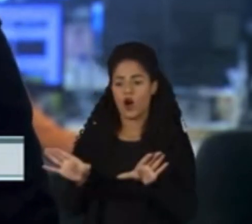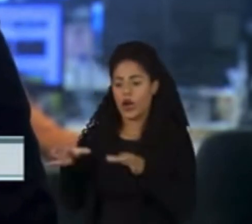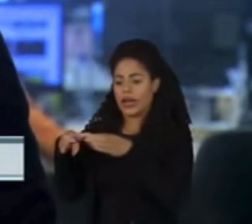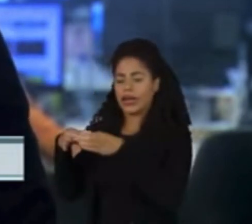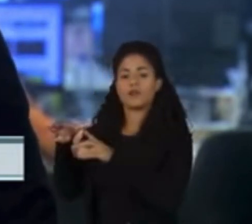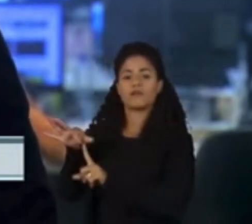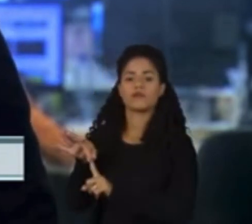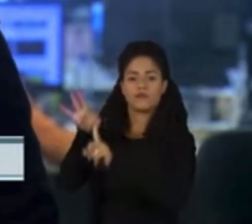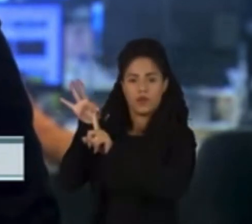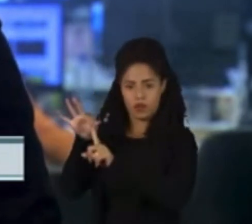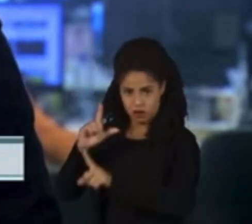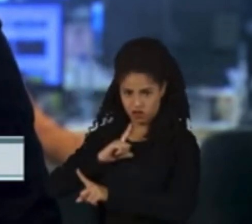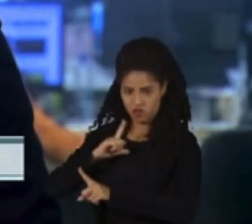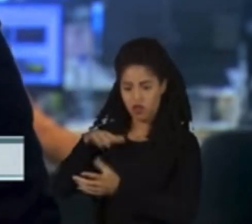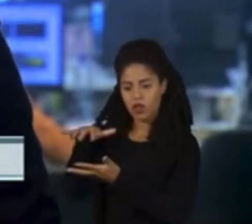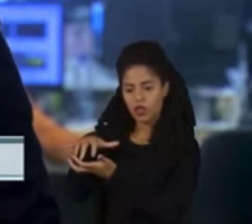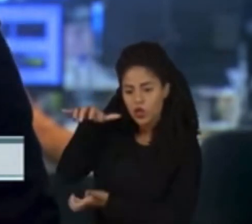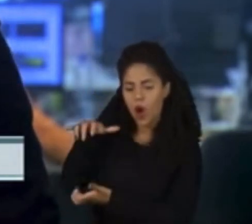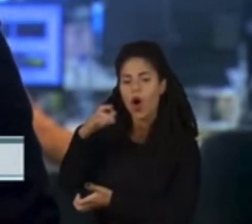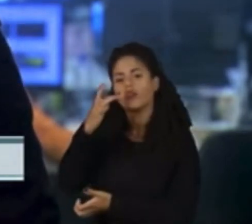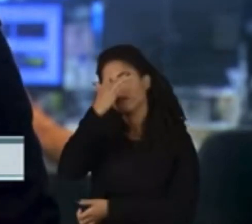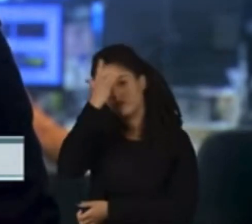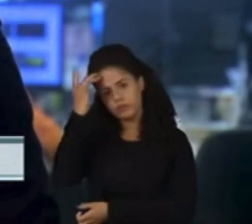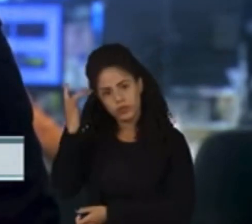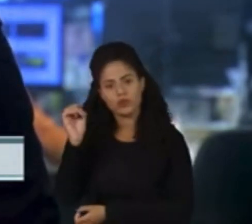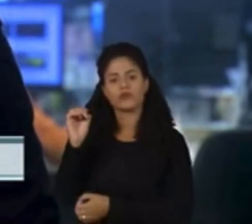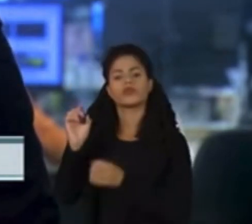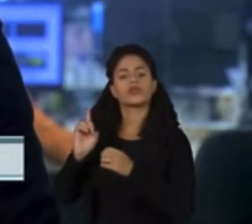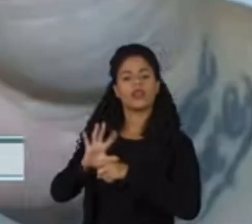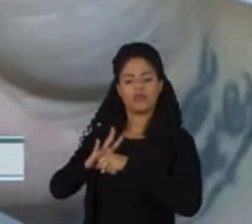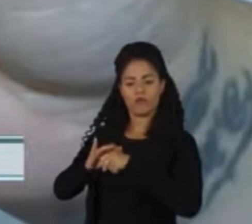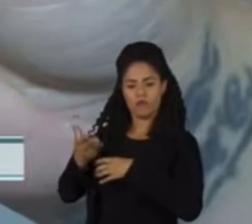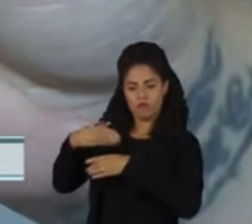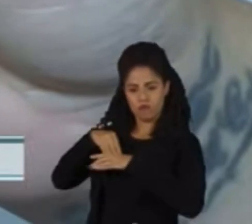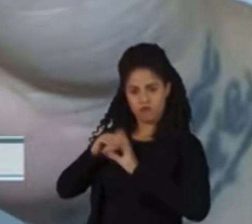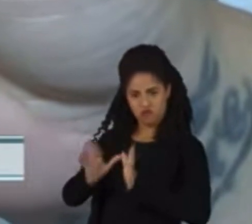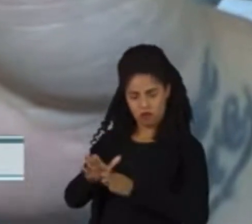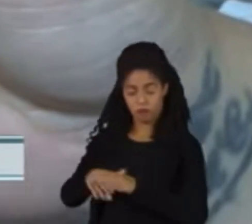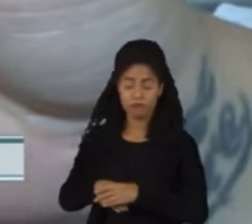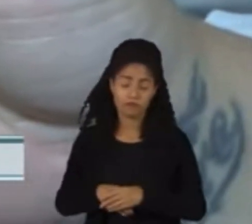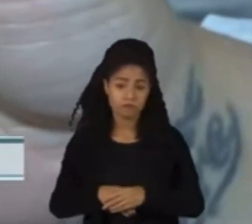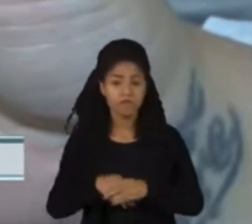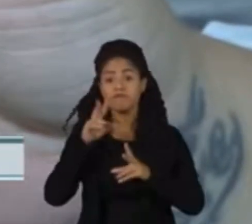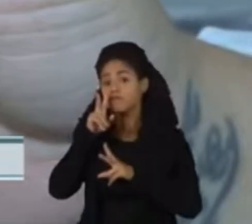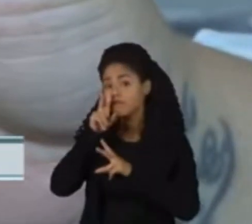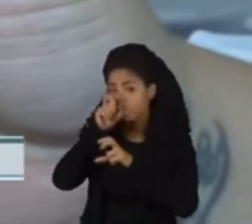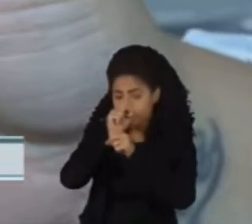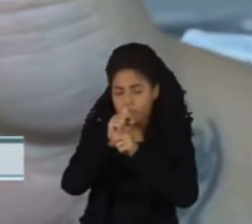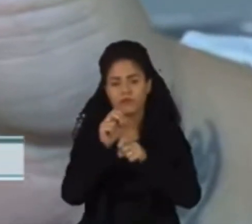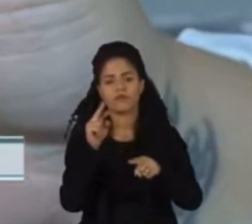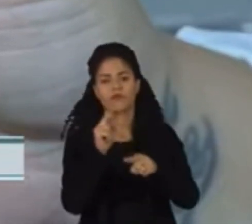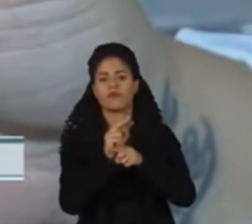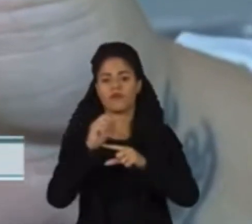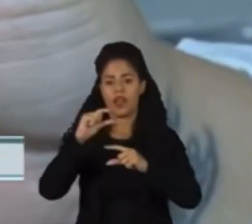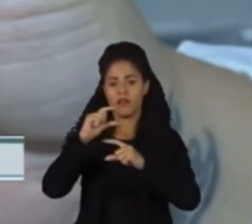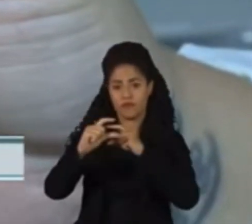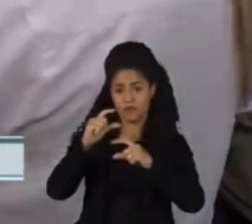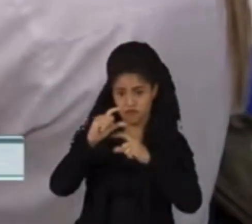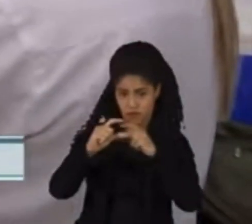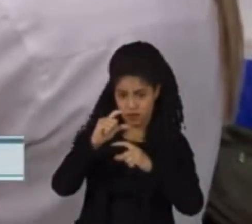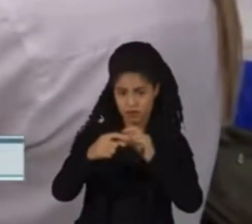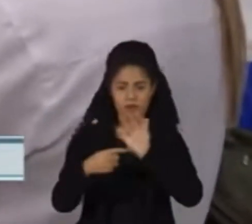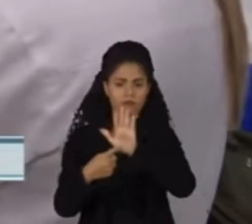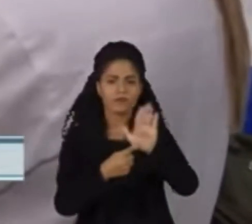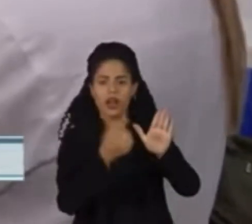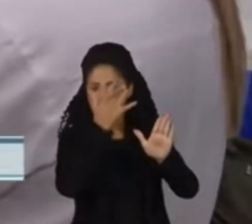prioritários como idosos e pessoas com comorbidades a vacina bivalente da Faizer era um reforço para quem já